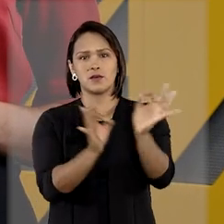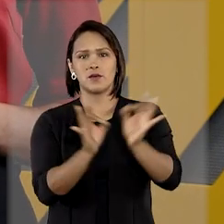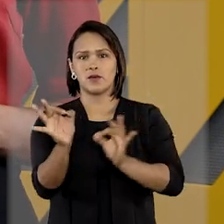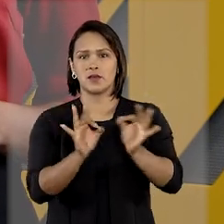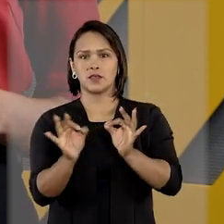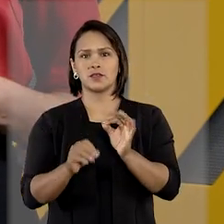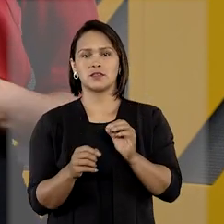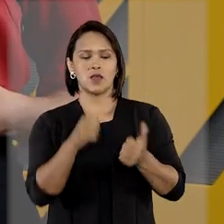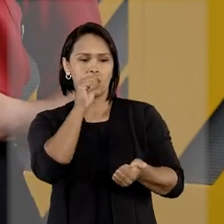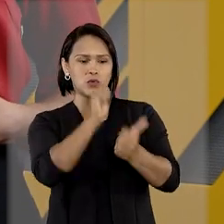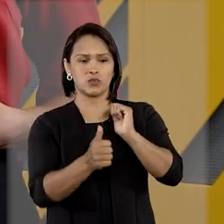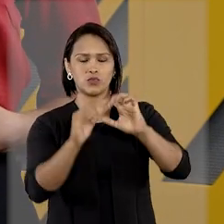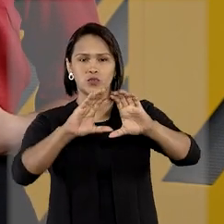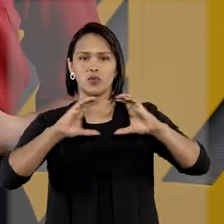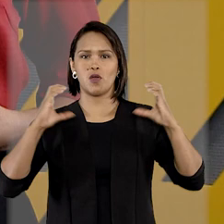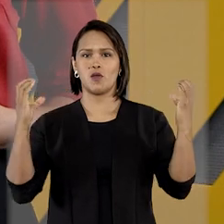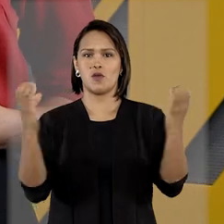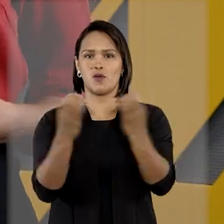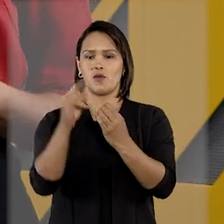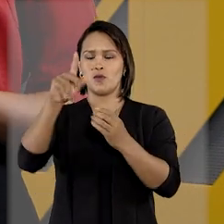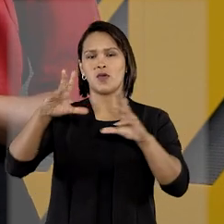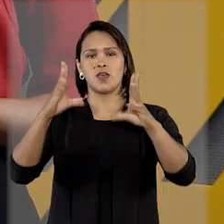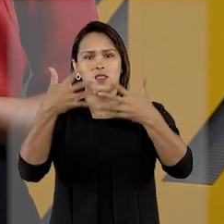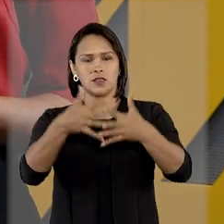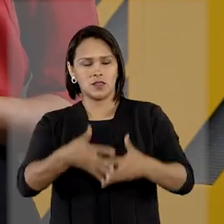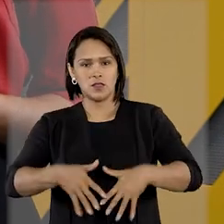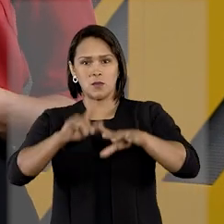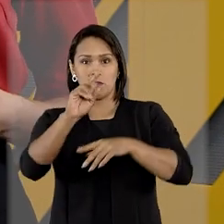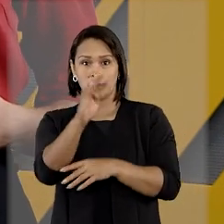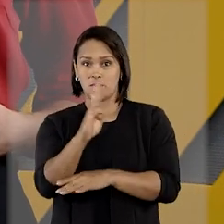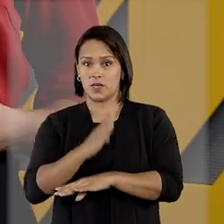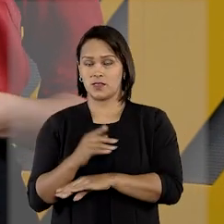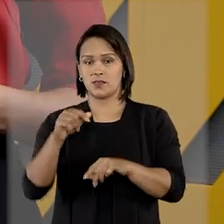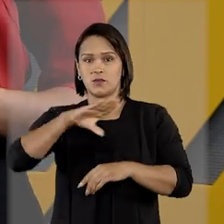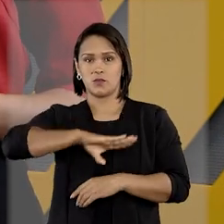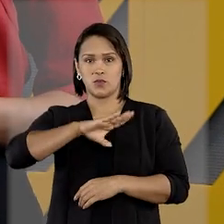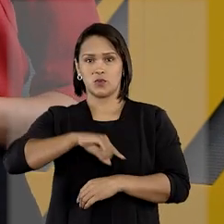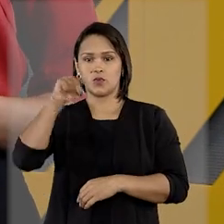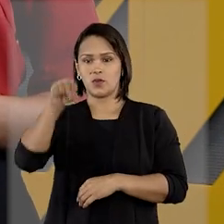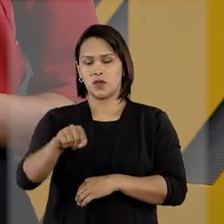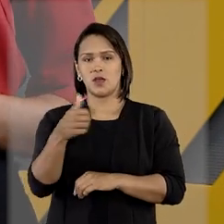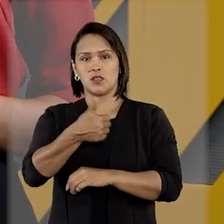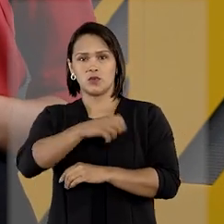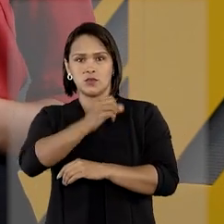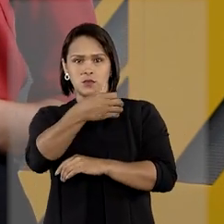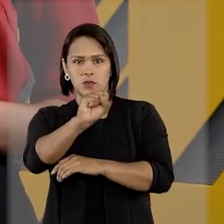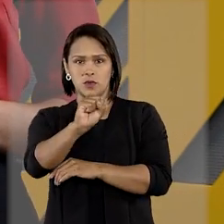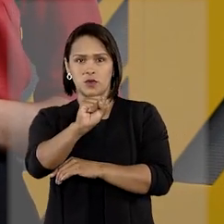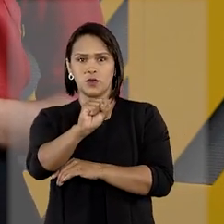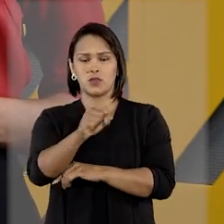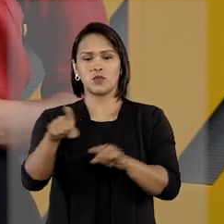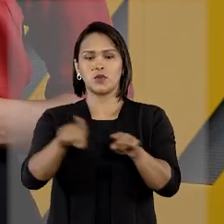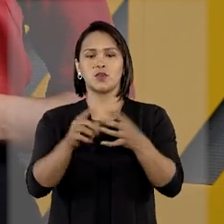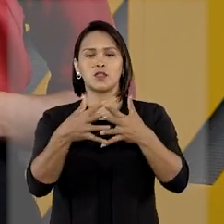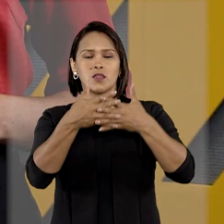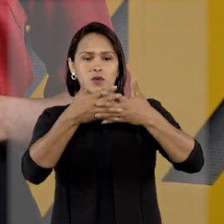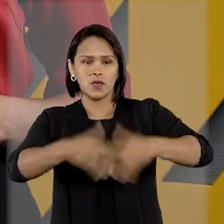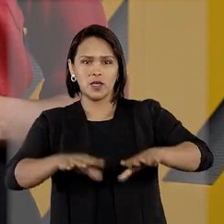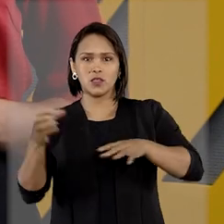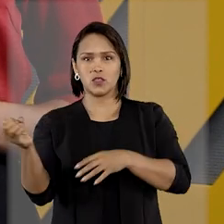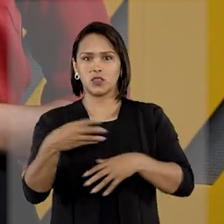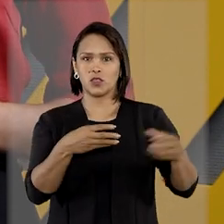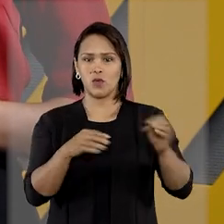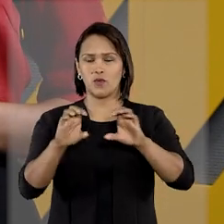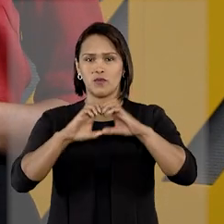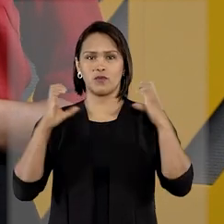por organizar um jogo amistoso de futebol entre as seleções do Brasil e de Portugal em 2008, na